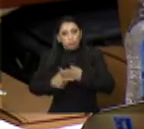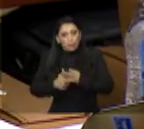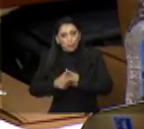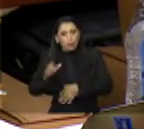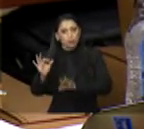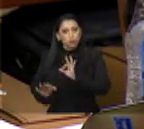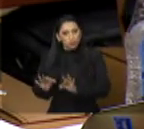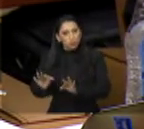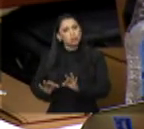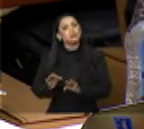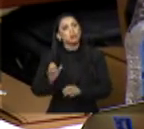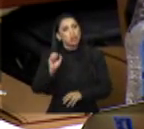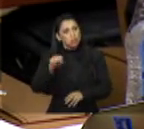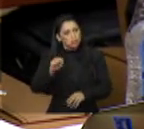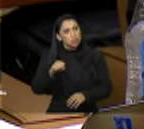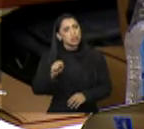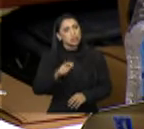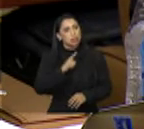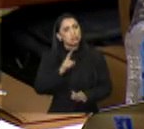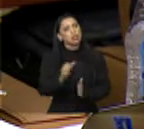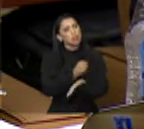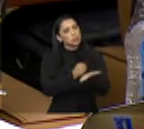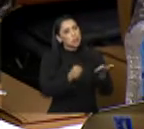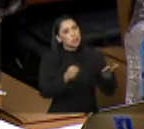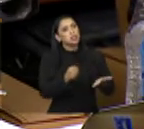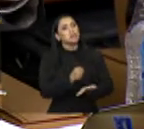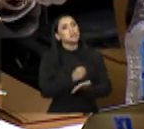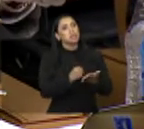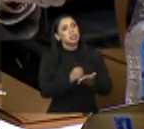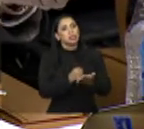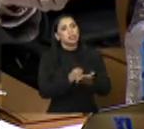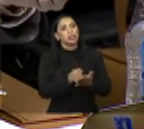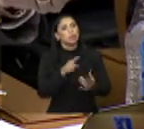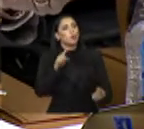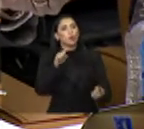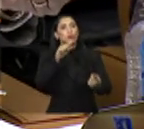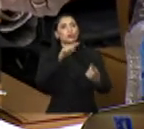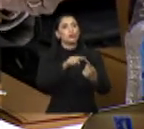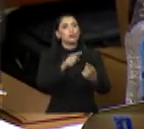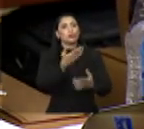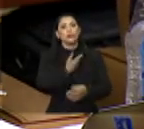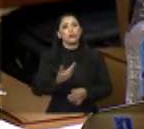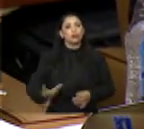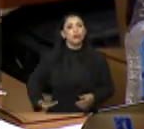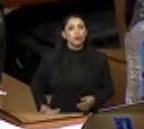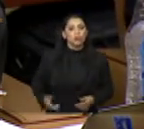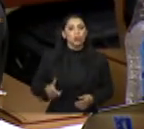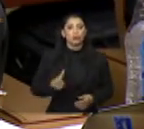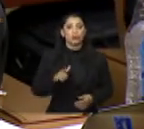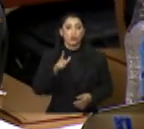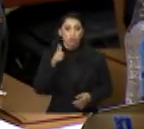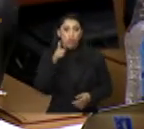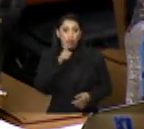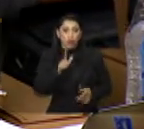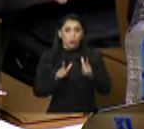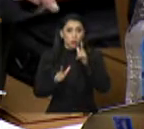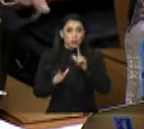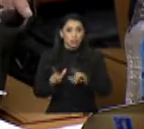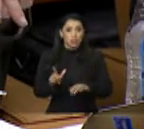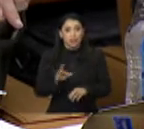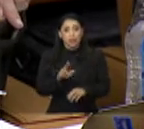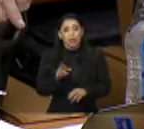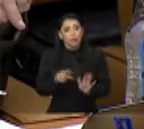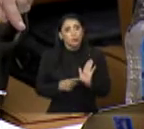programáticas são as normas que contém um princípio ou um fim público a serem alcançados sem definir qual